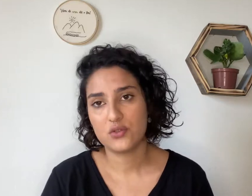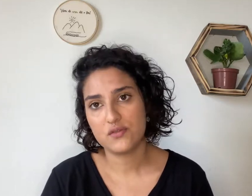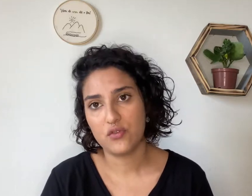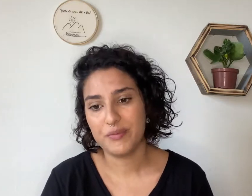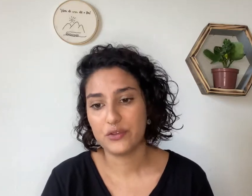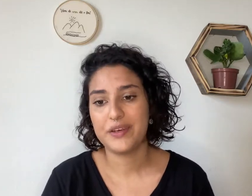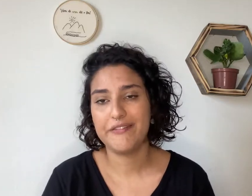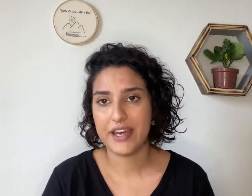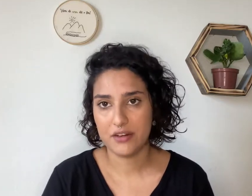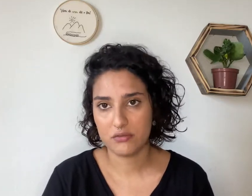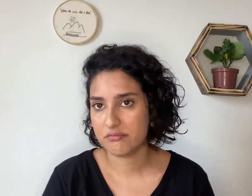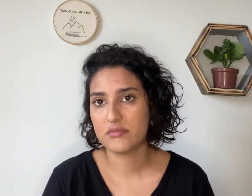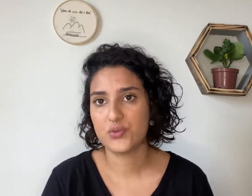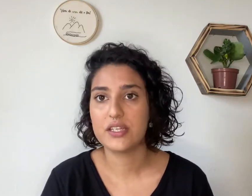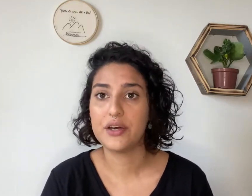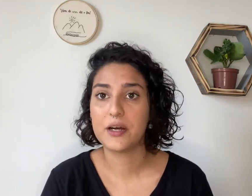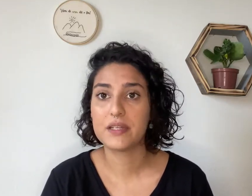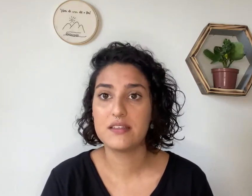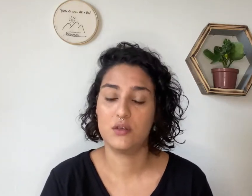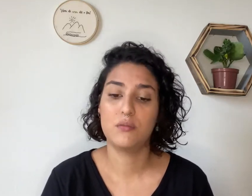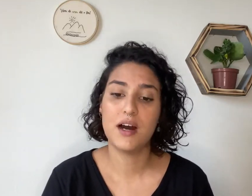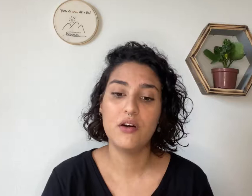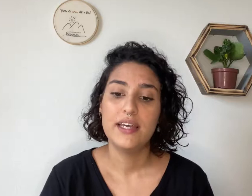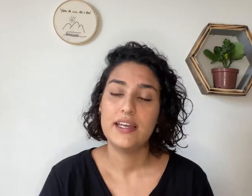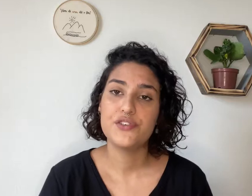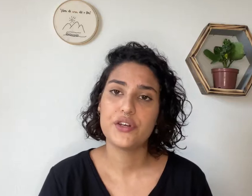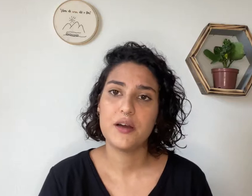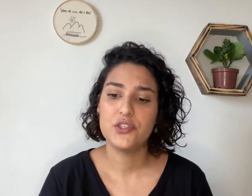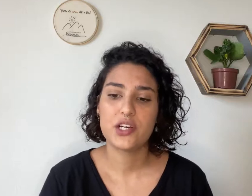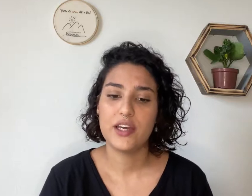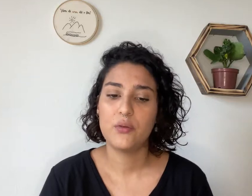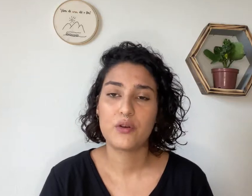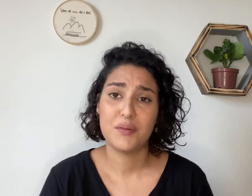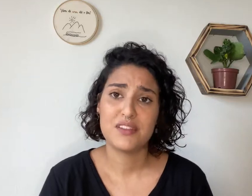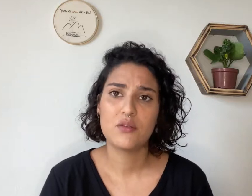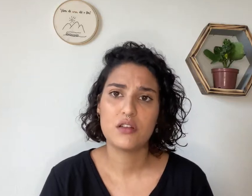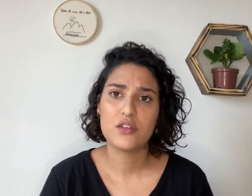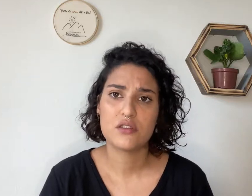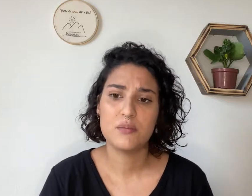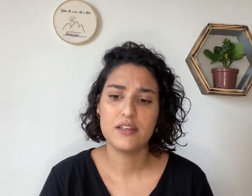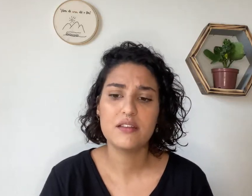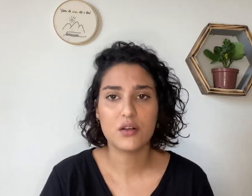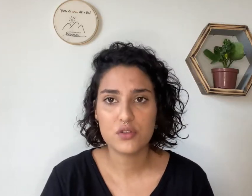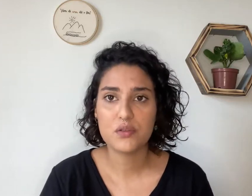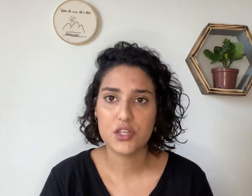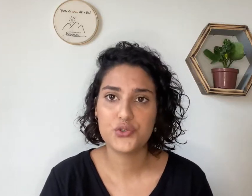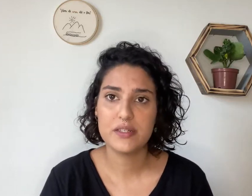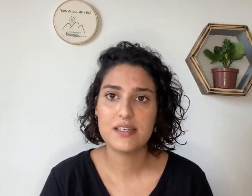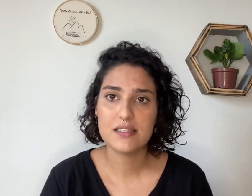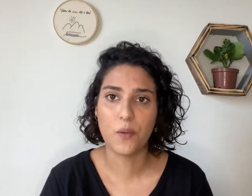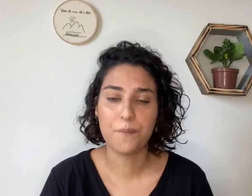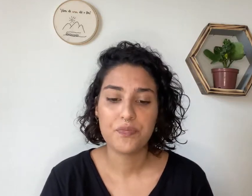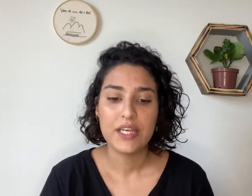decorrência do desenvolvimento periférico no cenário capitalista global, ele historicamente carrega um programa de desigualdade socioambiental no seu processo